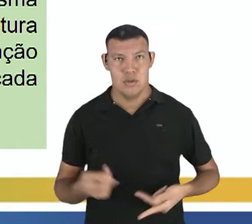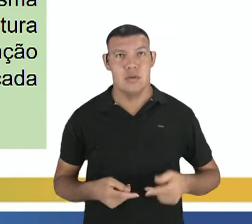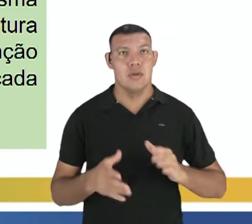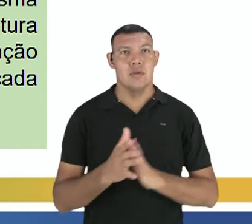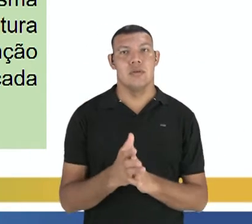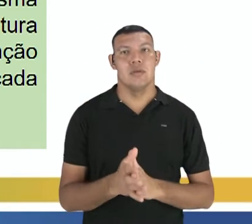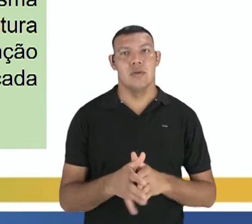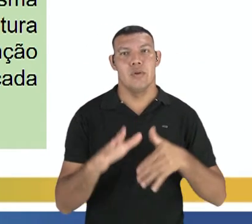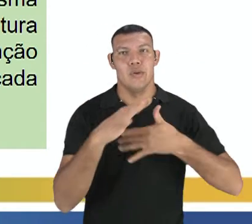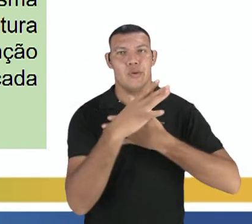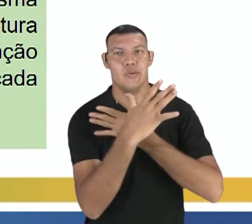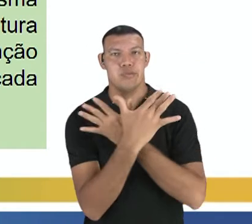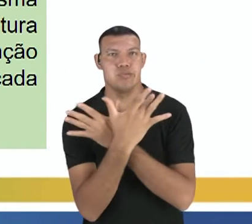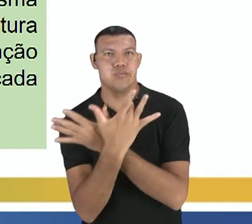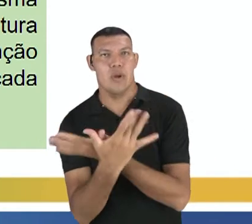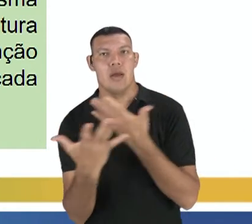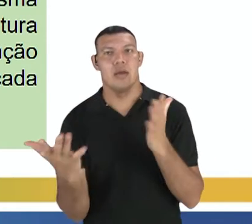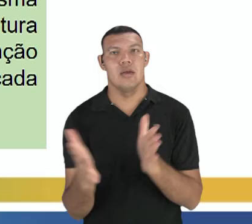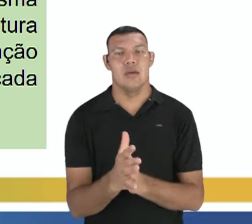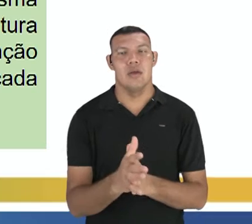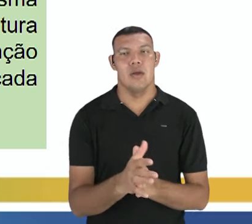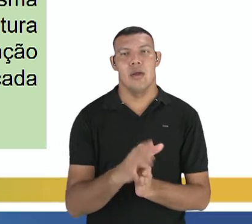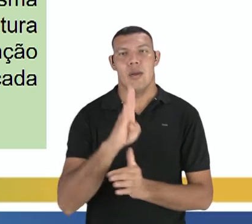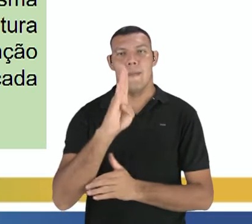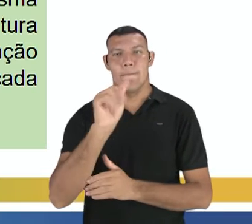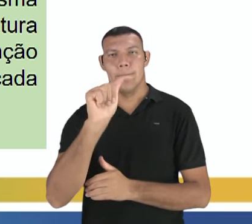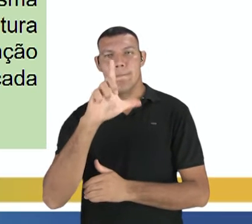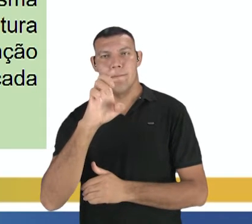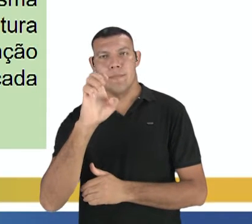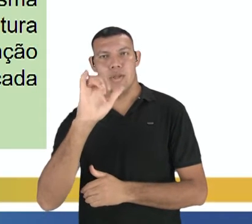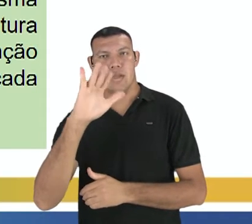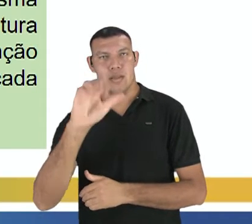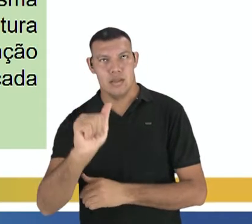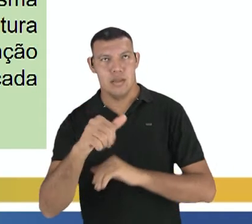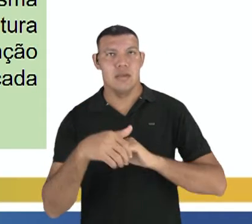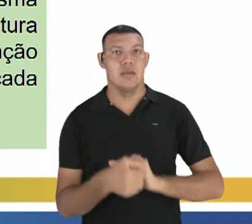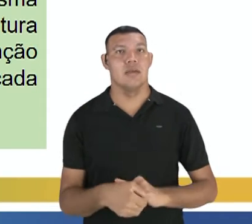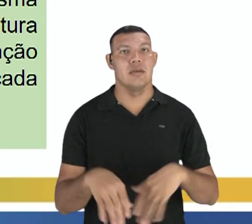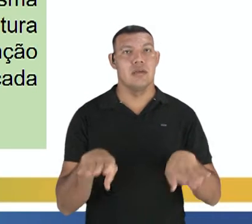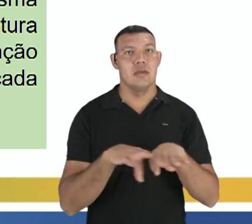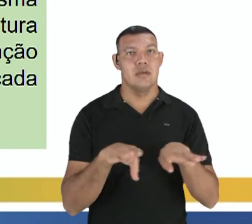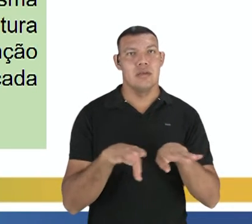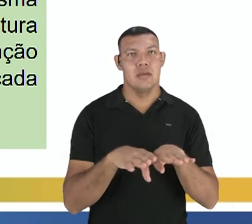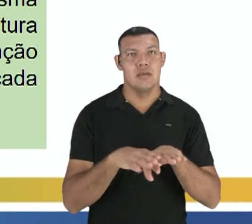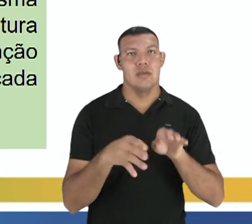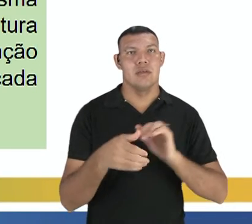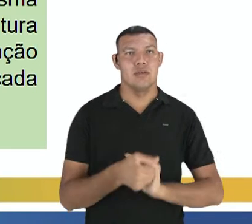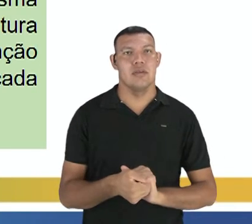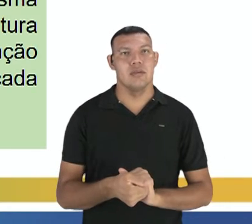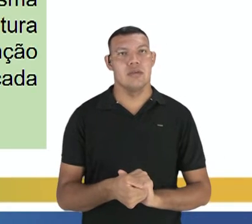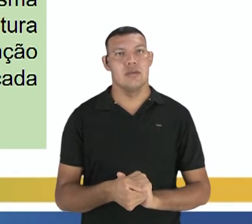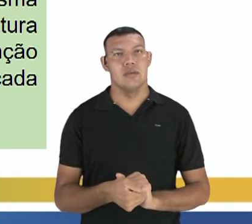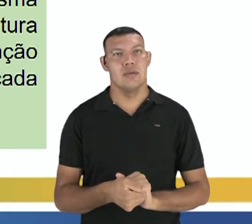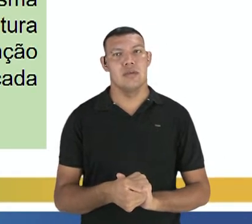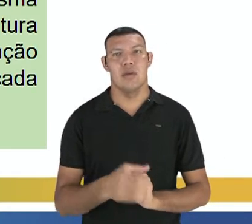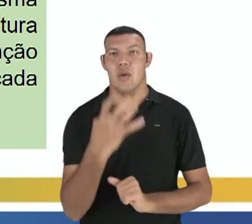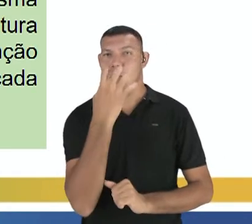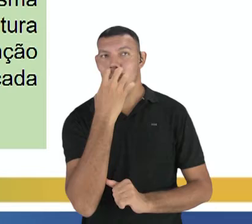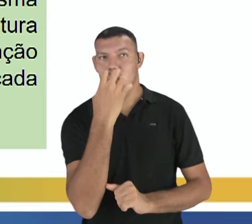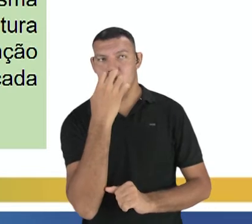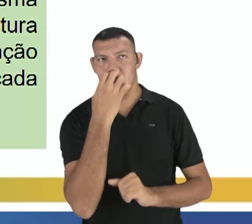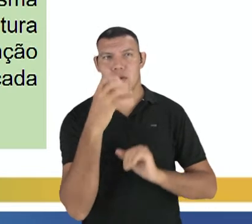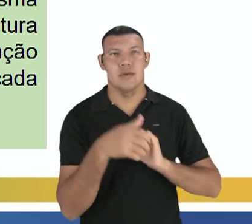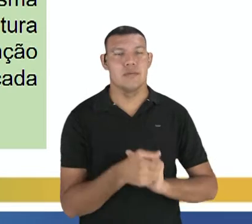de um pássaro, a mão de uma baleia e a mão de um cão. Observava-se que os ossos desses animais eram semelhantes.